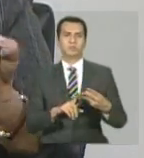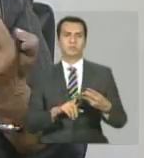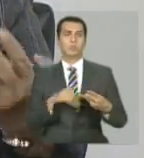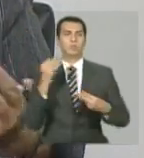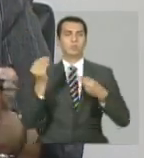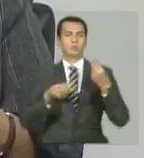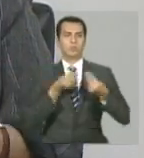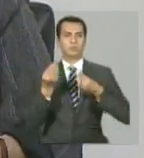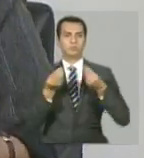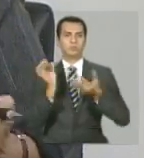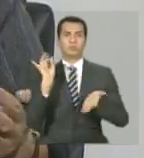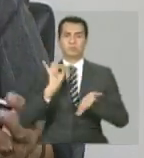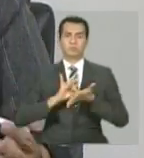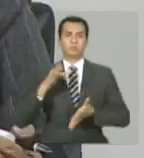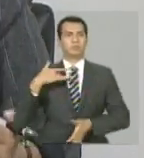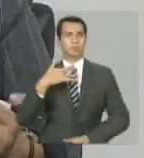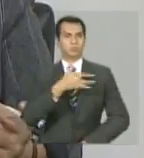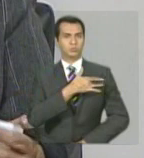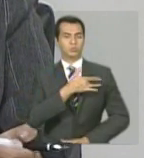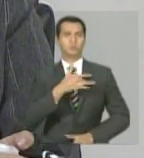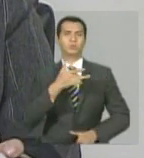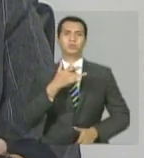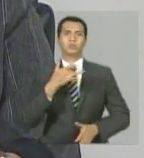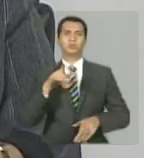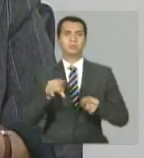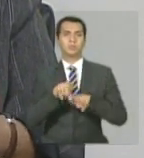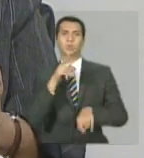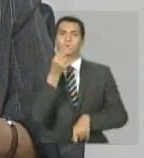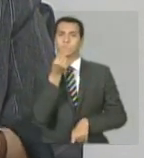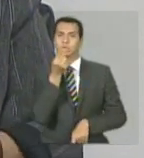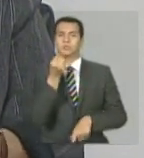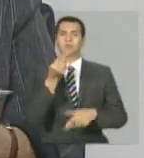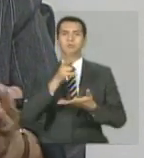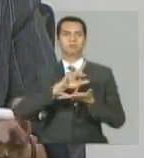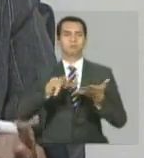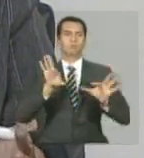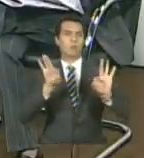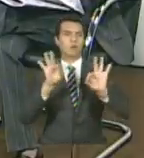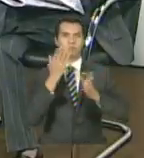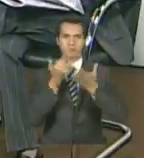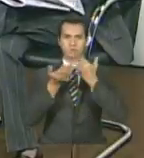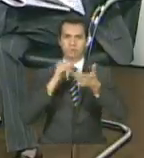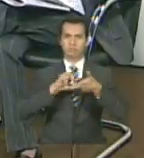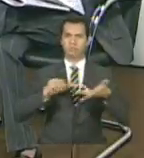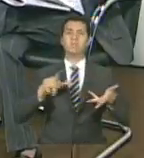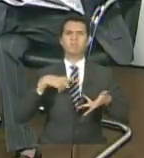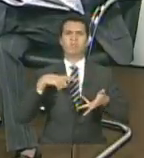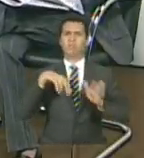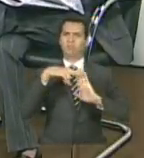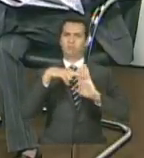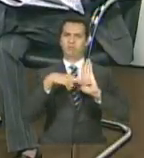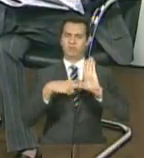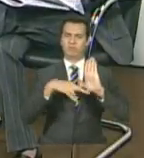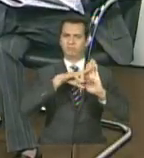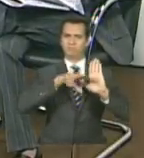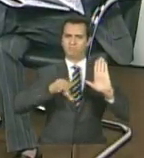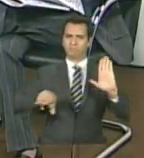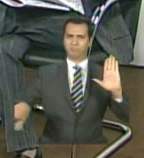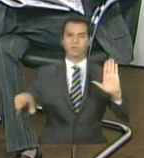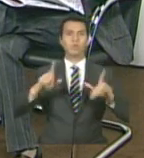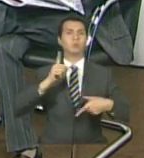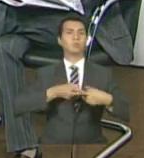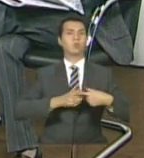de garantir a saúde e nutrição pela qualidade de alimento. São várias diretrizes, porque na nossa